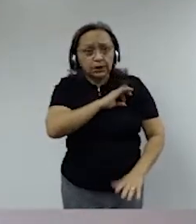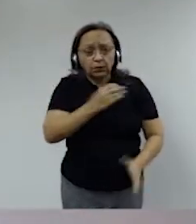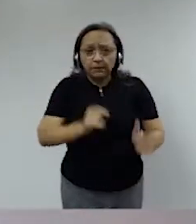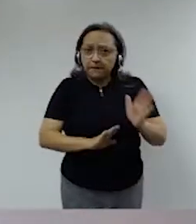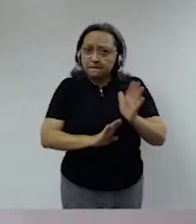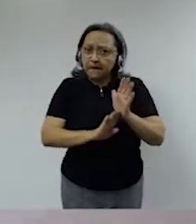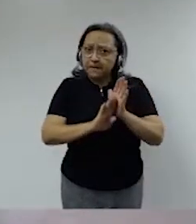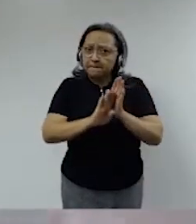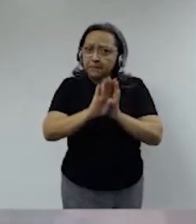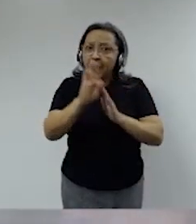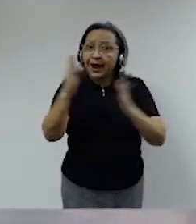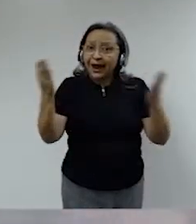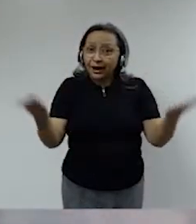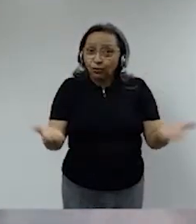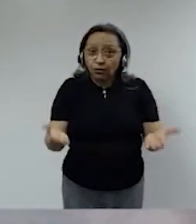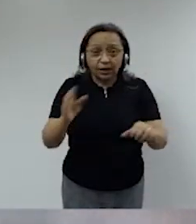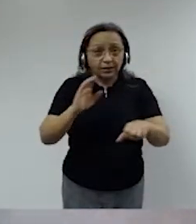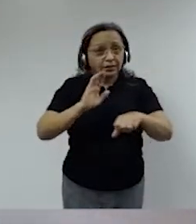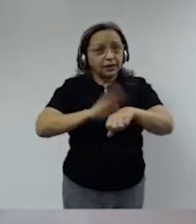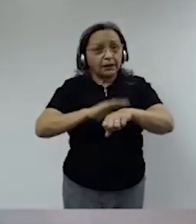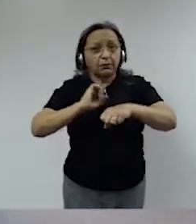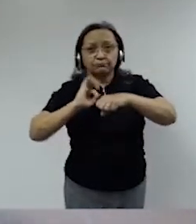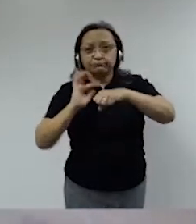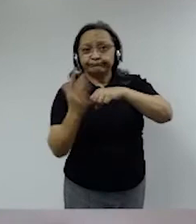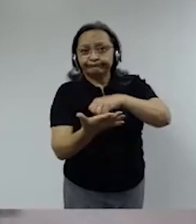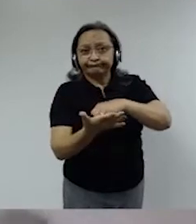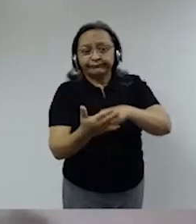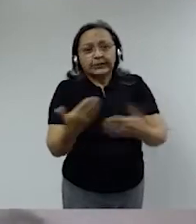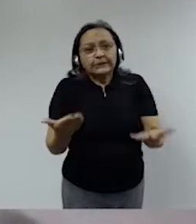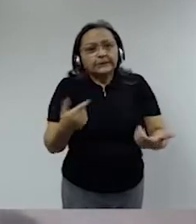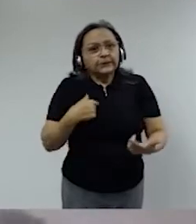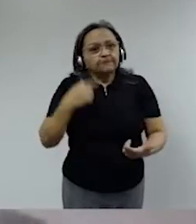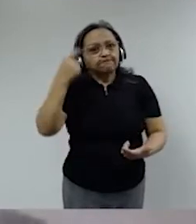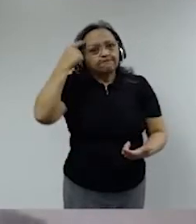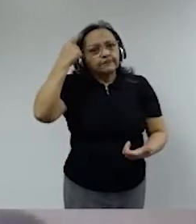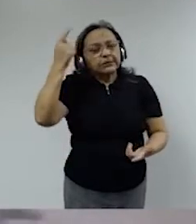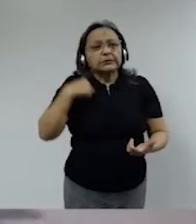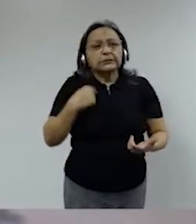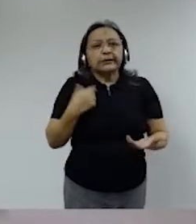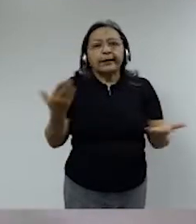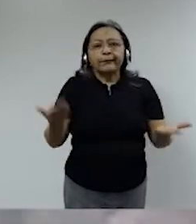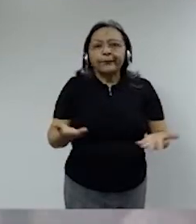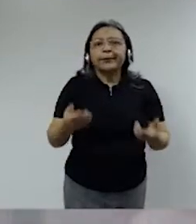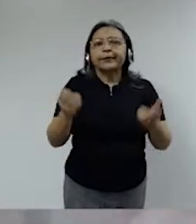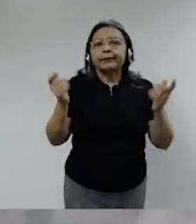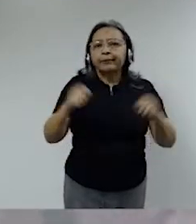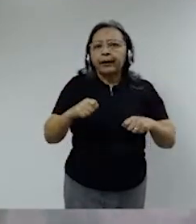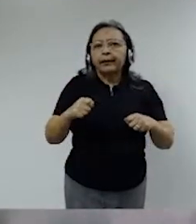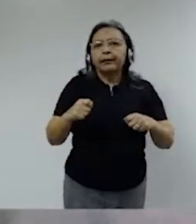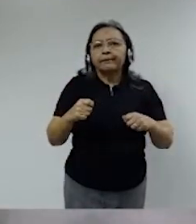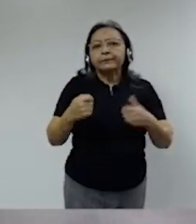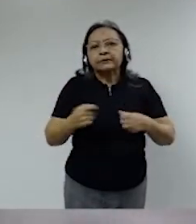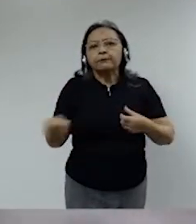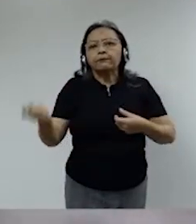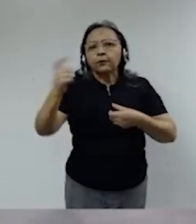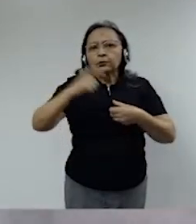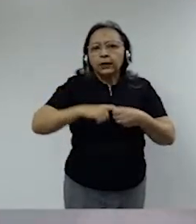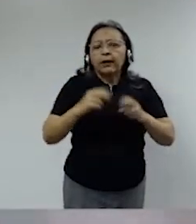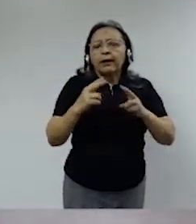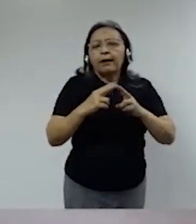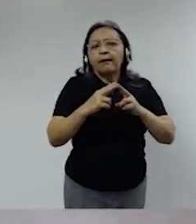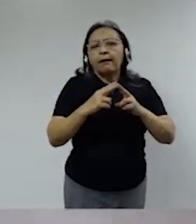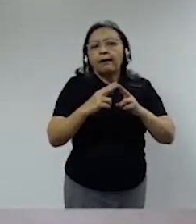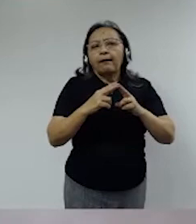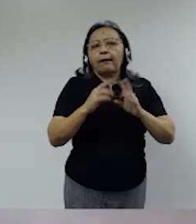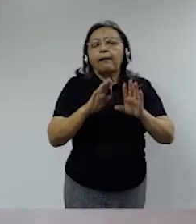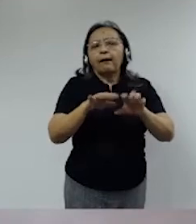nesse momento de pandemia. Então, não sei se o ideal seria a volta da audiência por videoconferência, como mais um mecanismo, enfim,